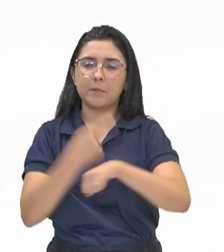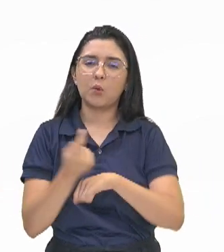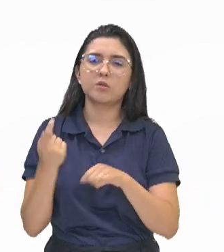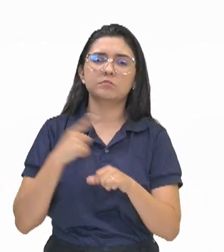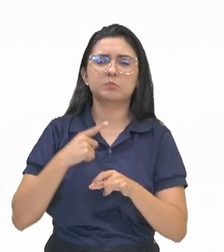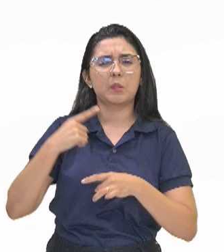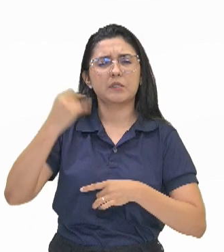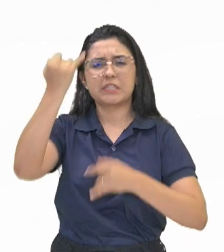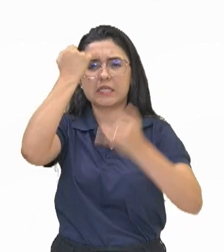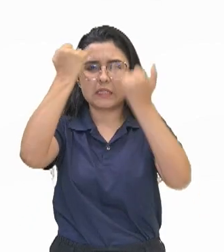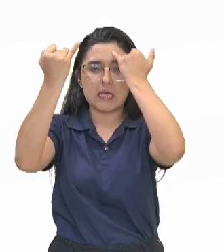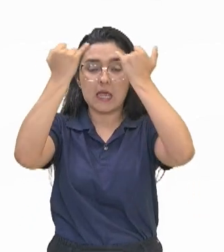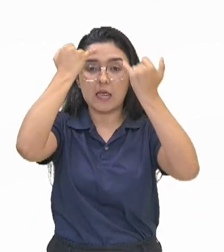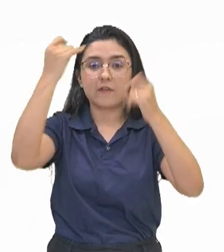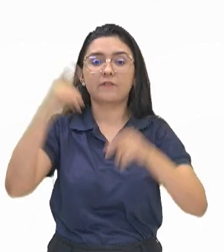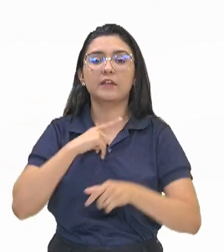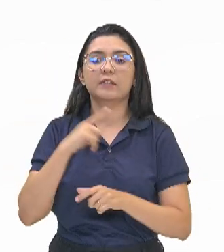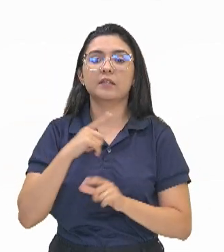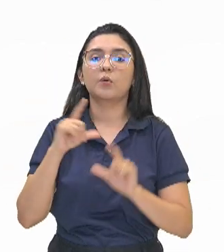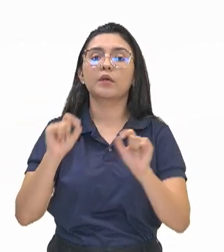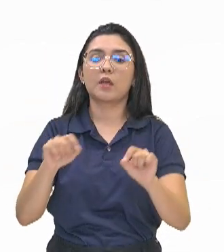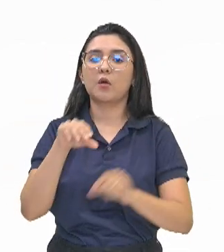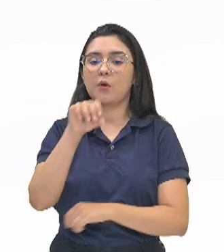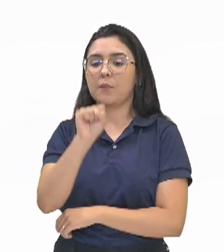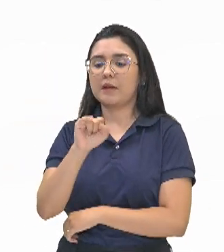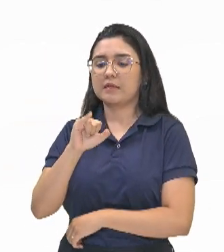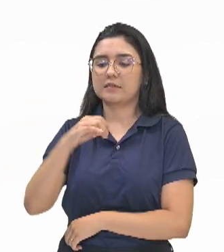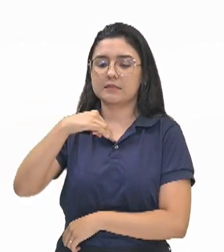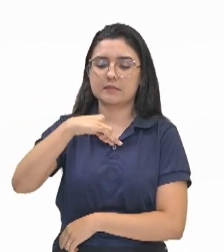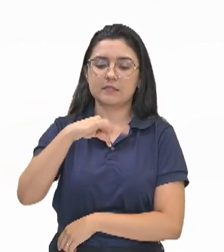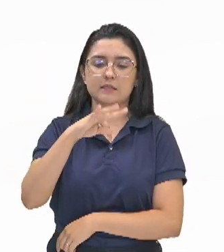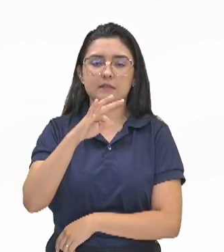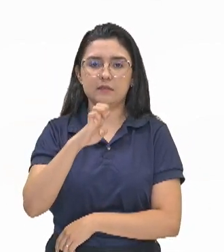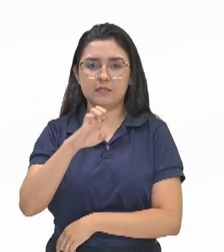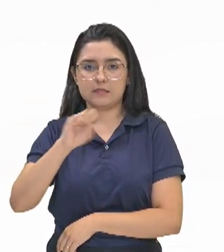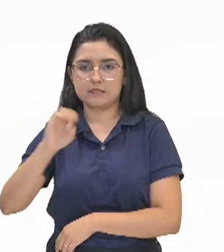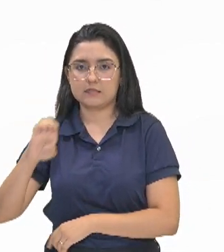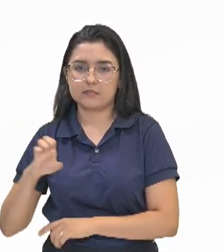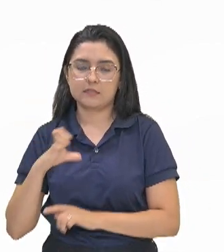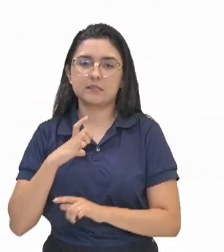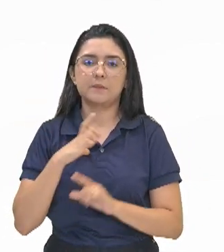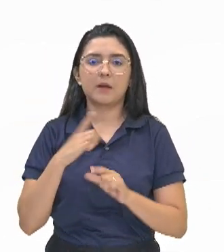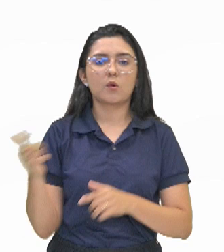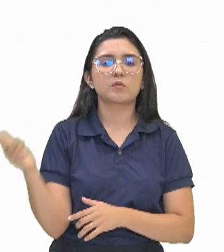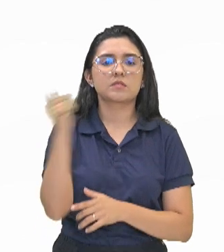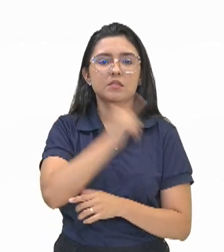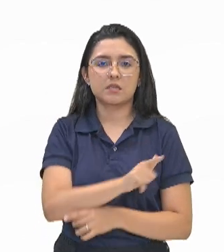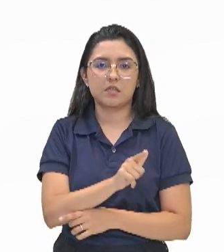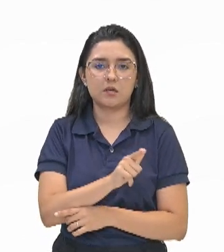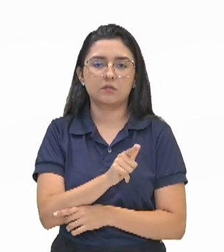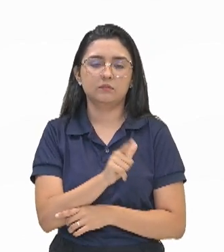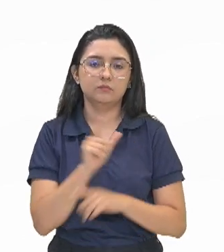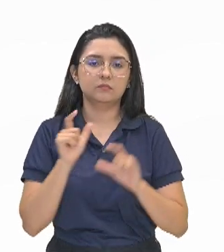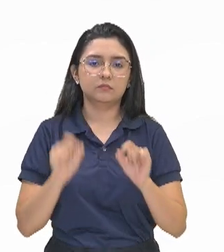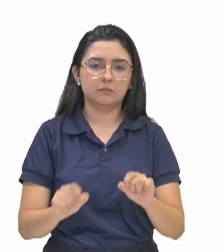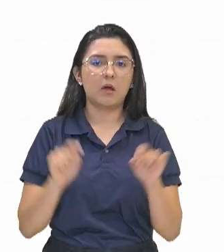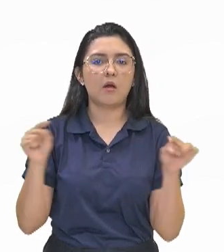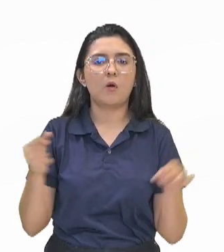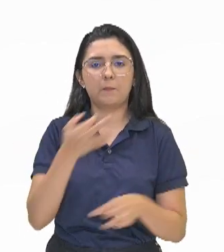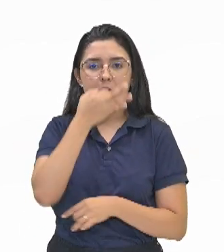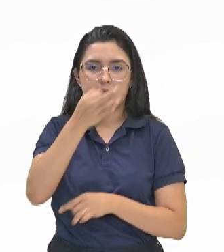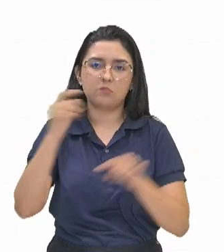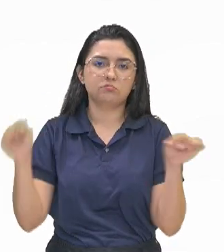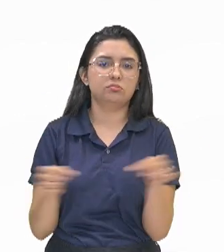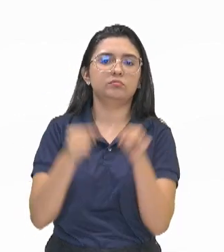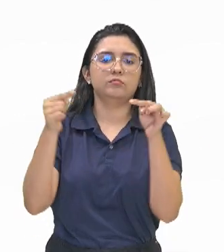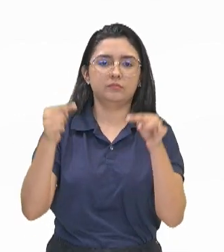vai surgir uma síntese, que é a busca do consenso. É a busca do consenso. Então, aqui é como se